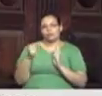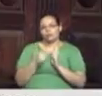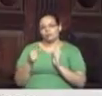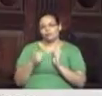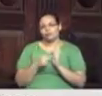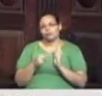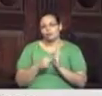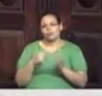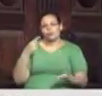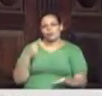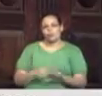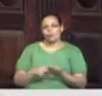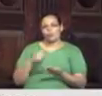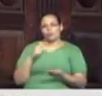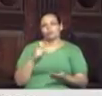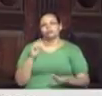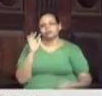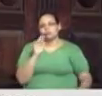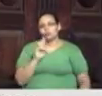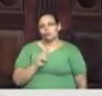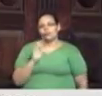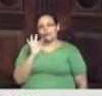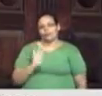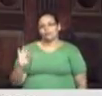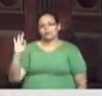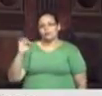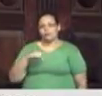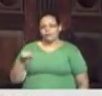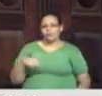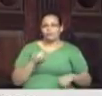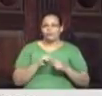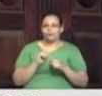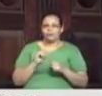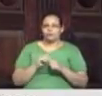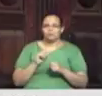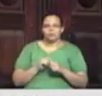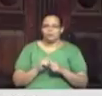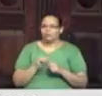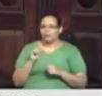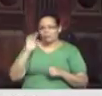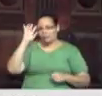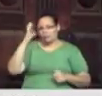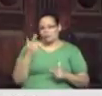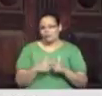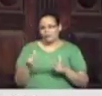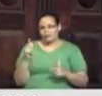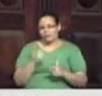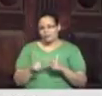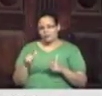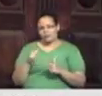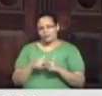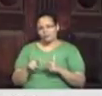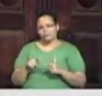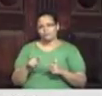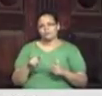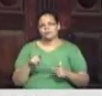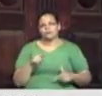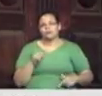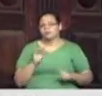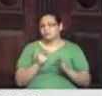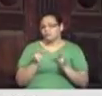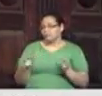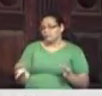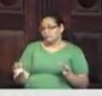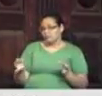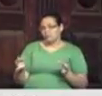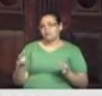acordo com a União Federal e vamos fazer um acordo que não resolve um problema. Isso